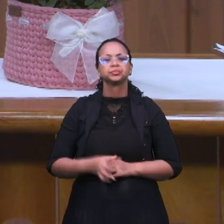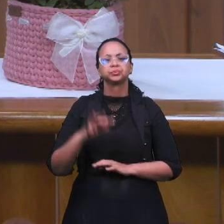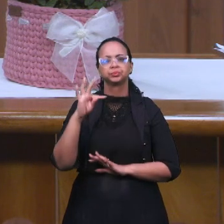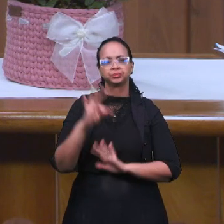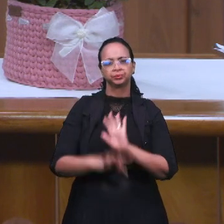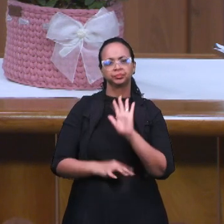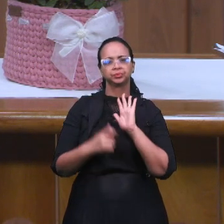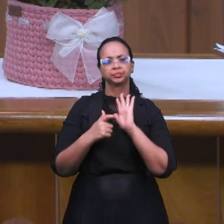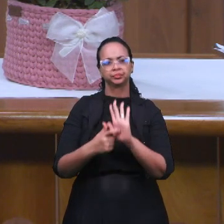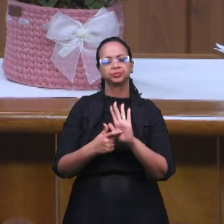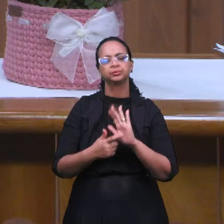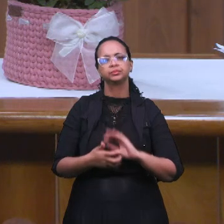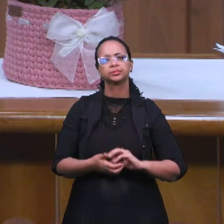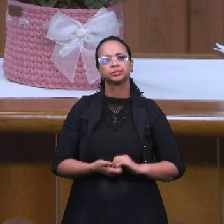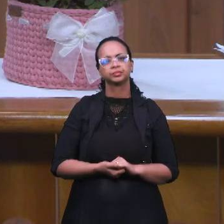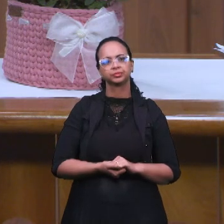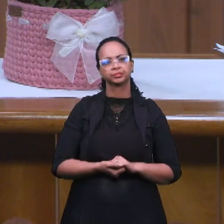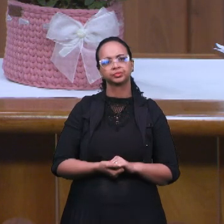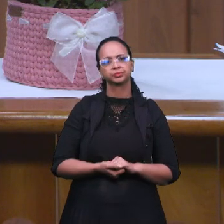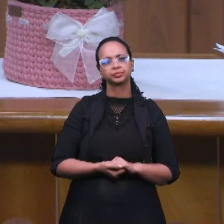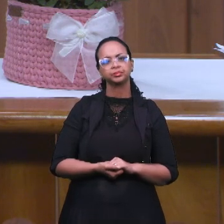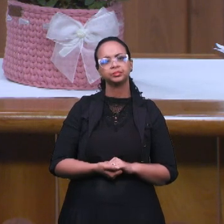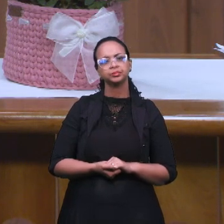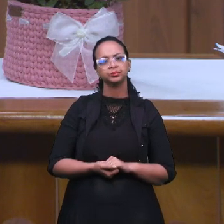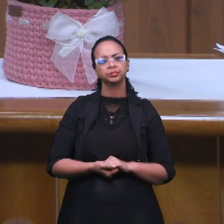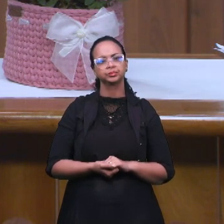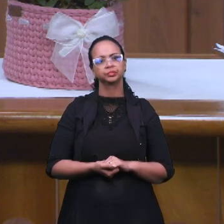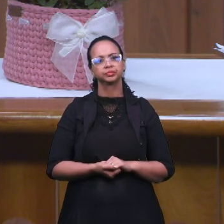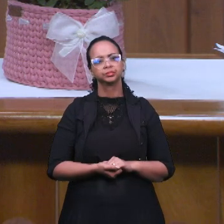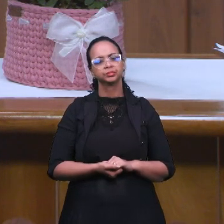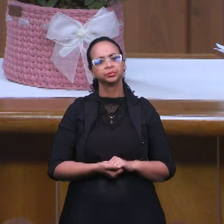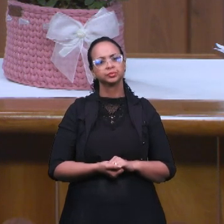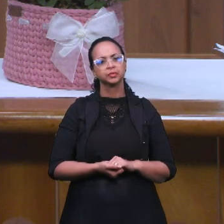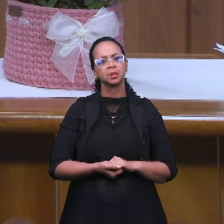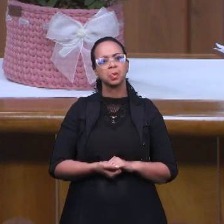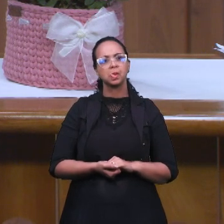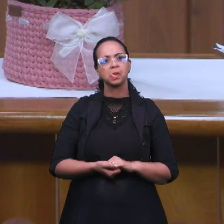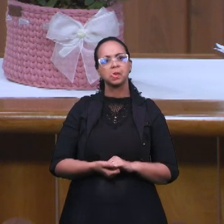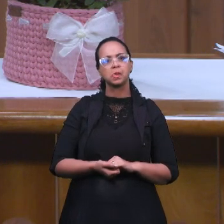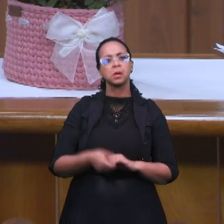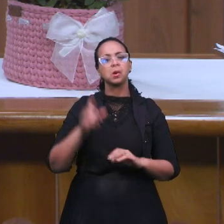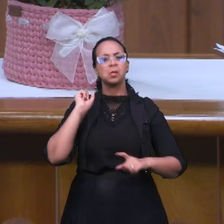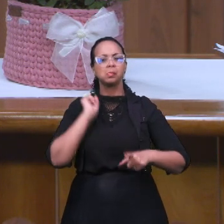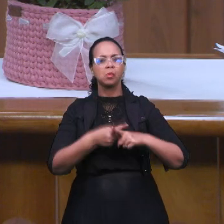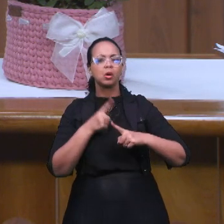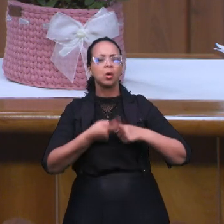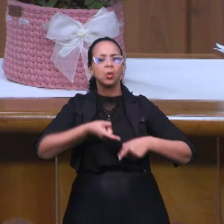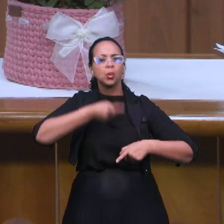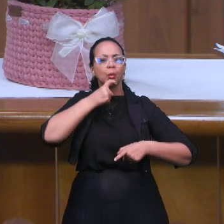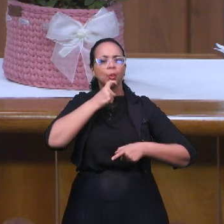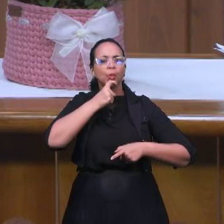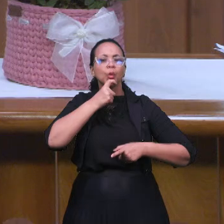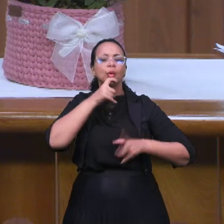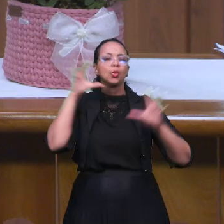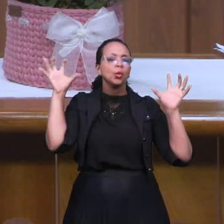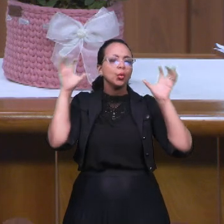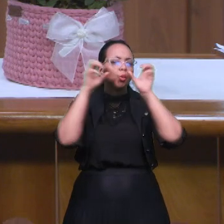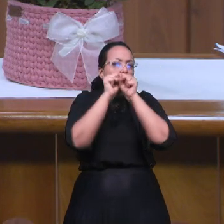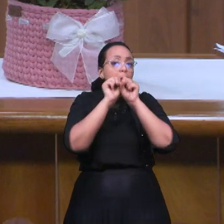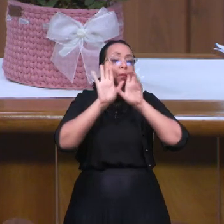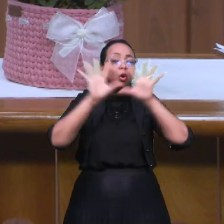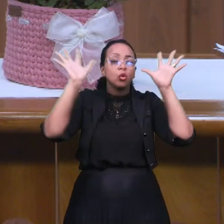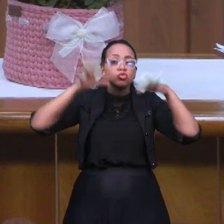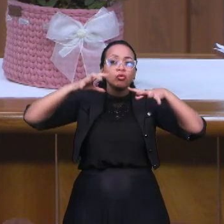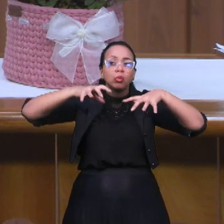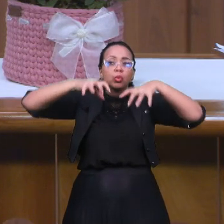assim, a partir de... porque passou o inverno, a chuva cessou e se foi. É isso mesmo.